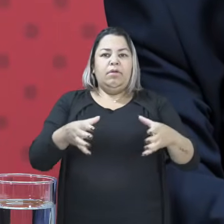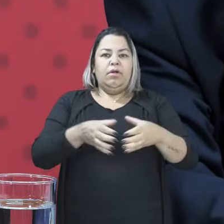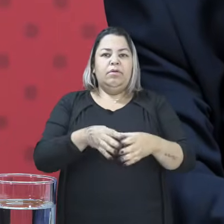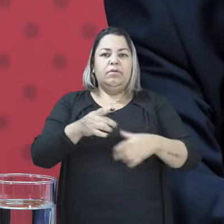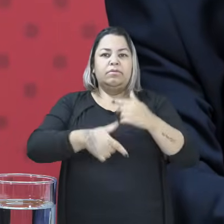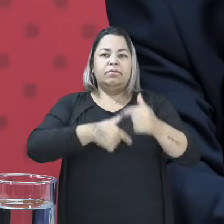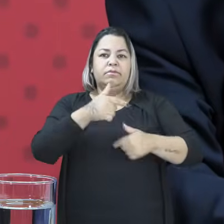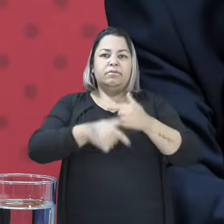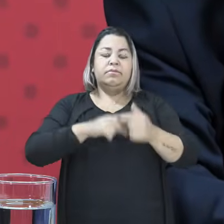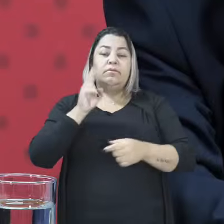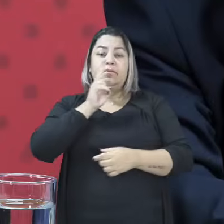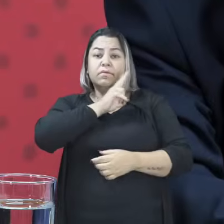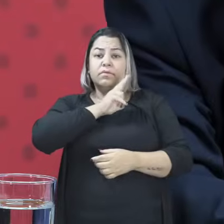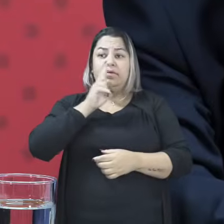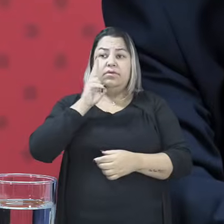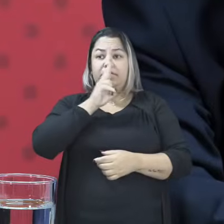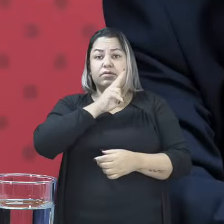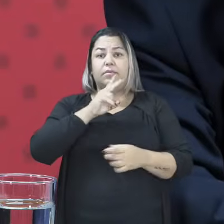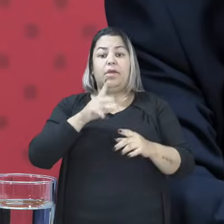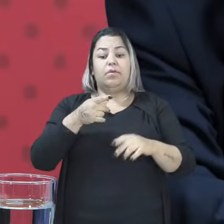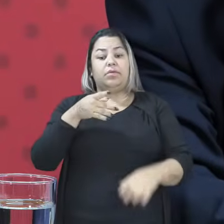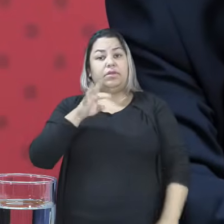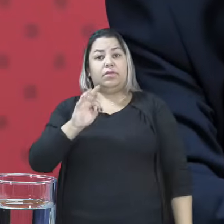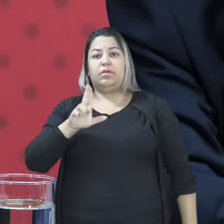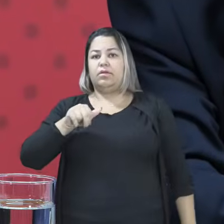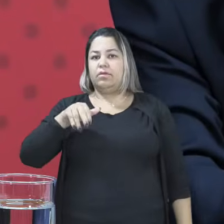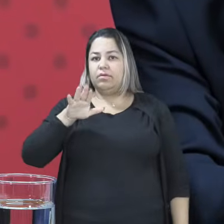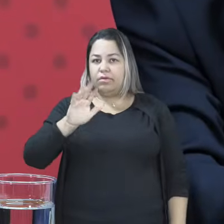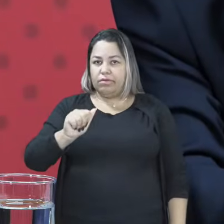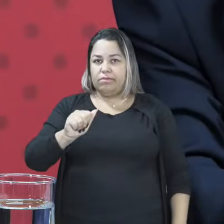emergente. O PT nunca